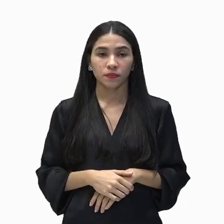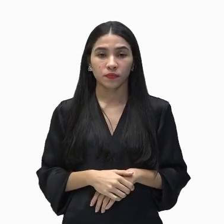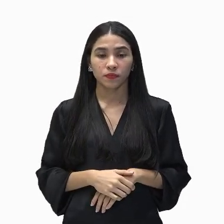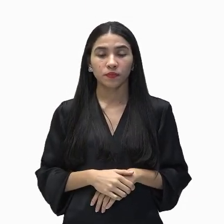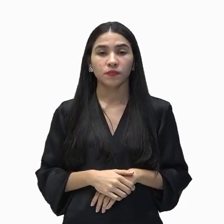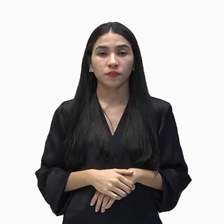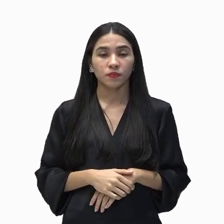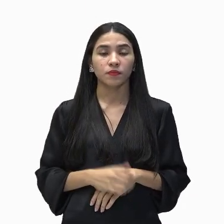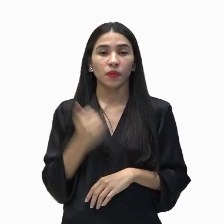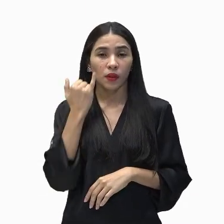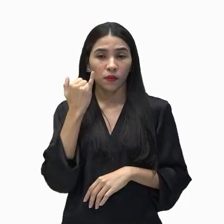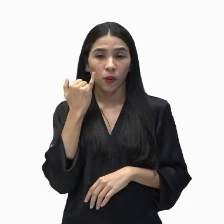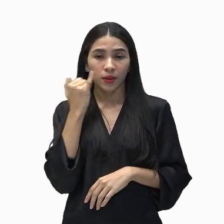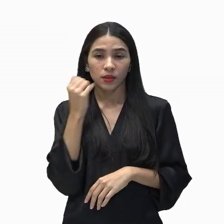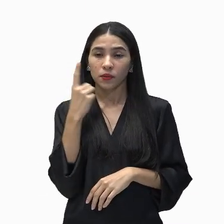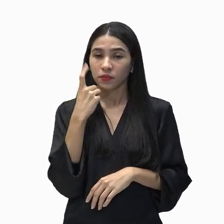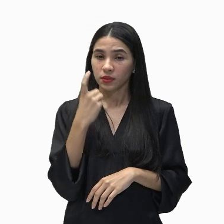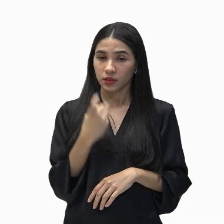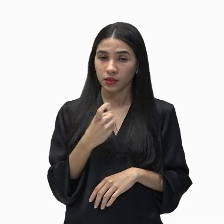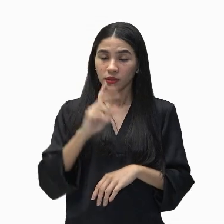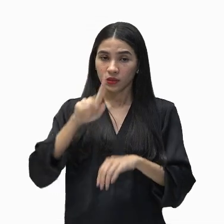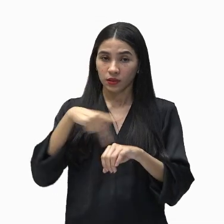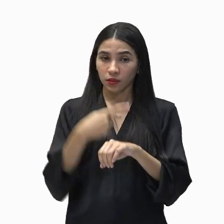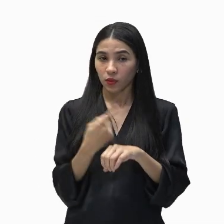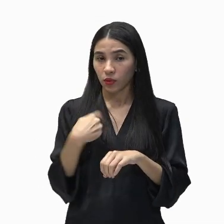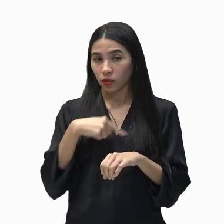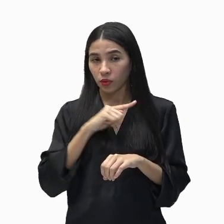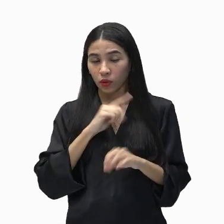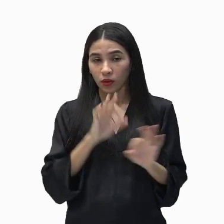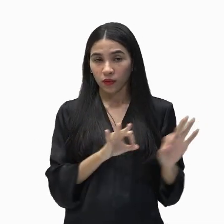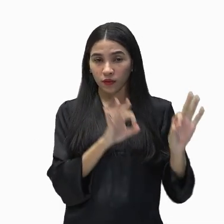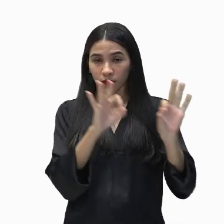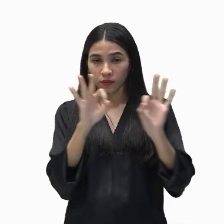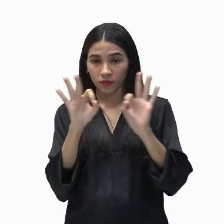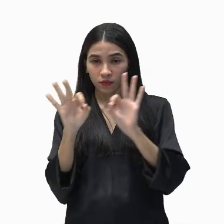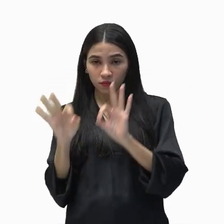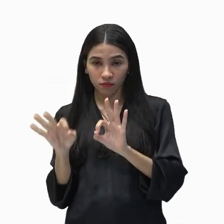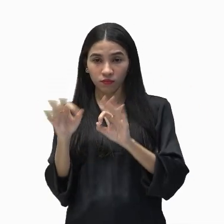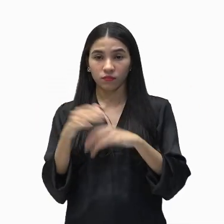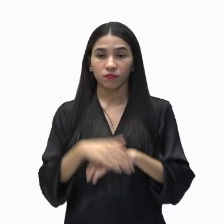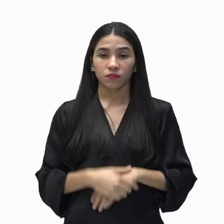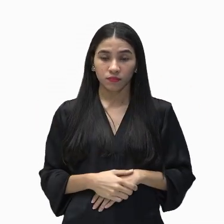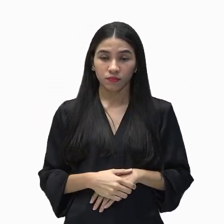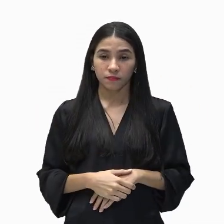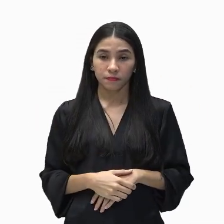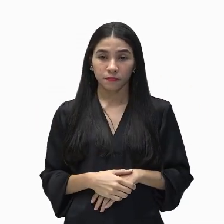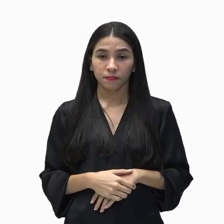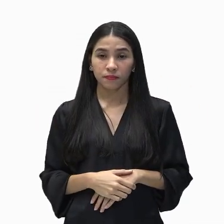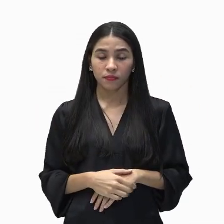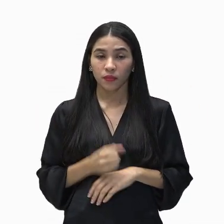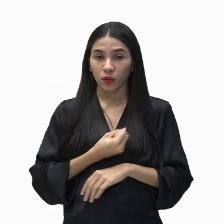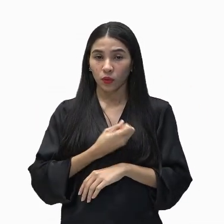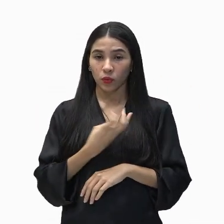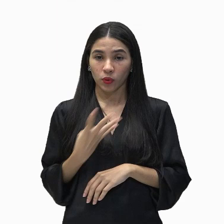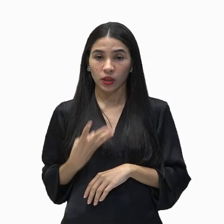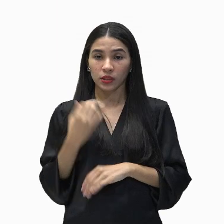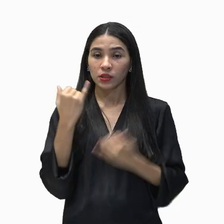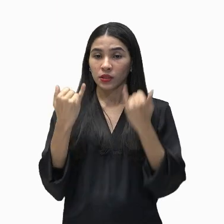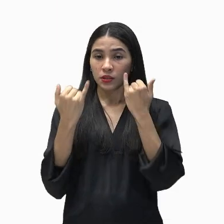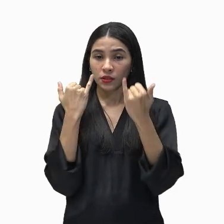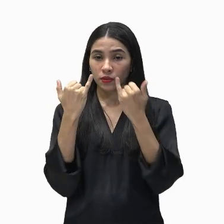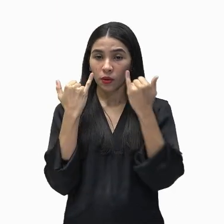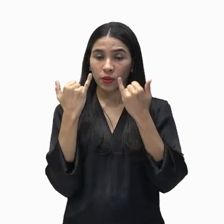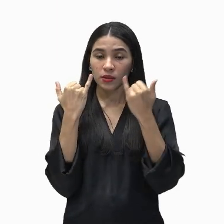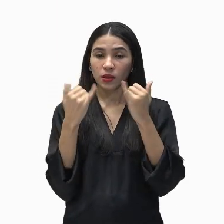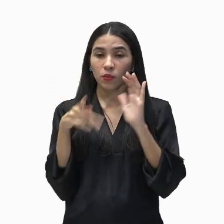informação interessante, que depois que a gente vê toda essa quantidade de informações sobre os